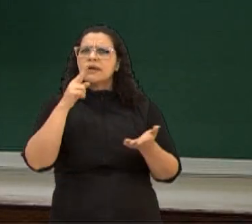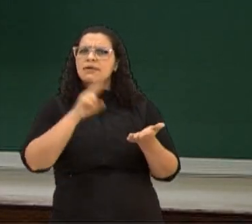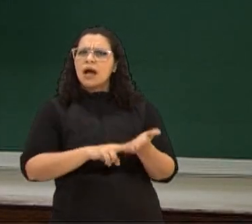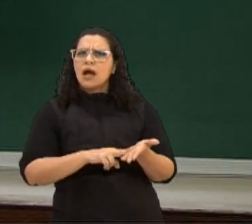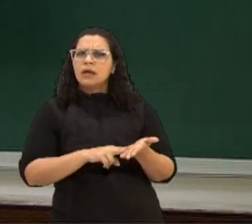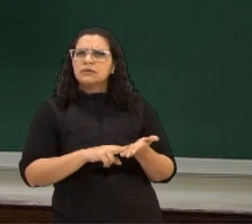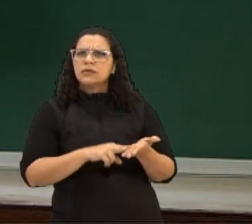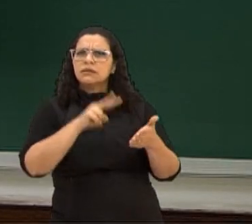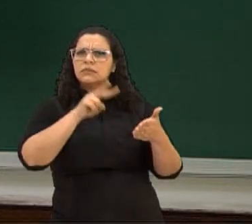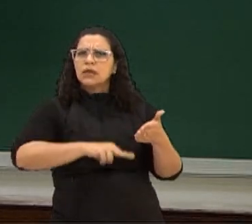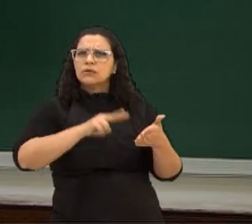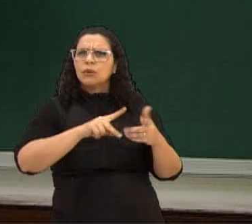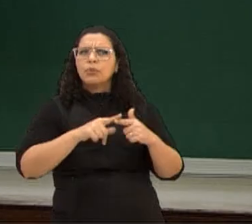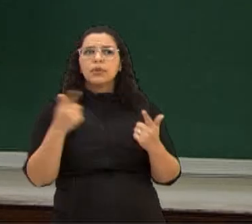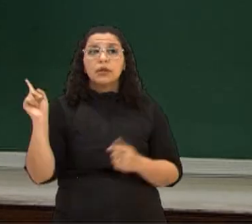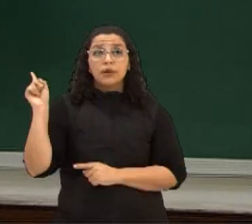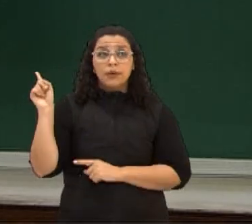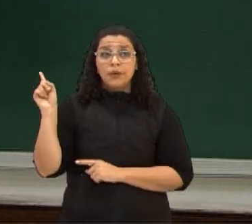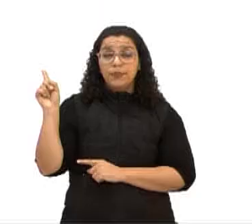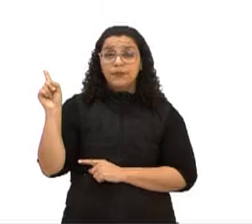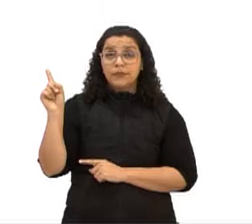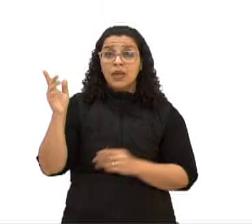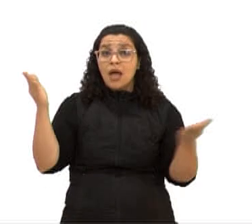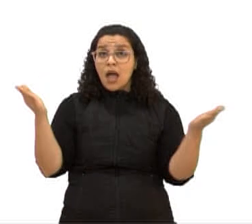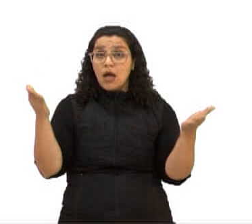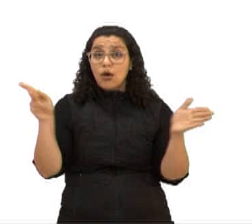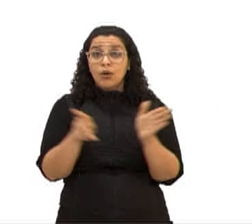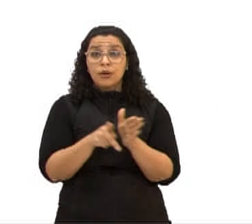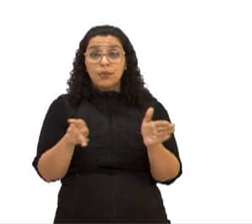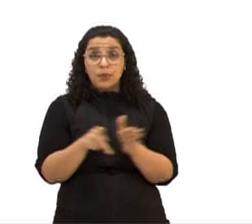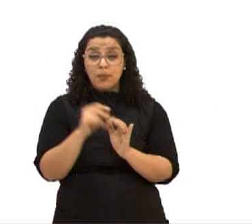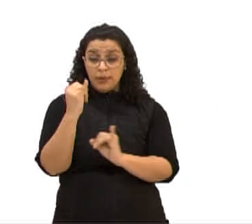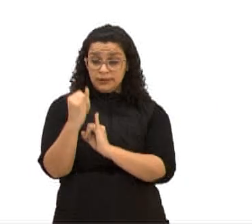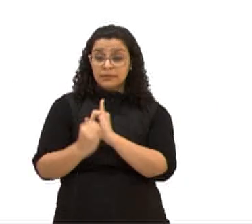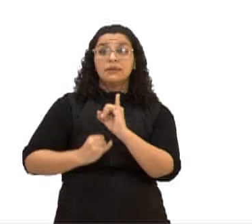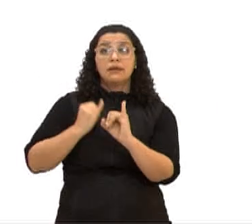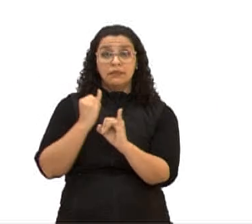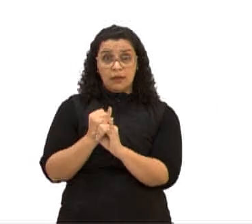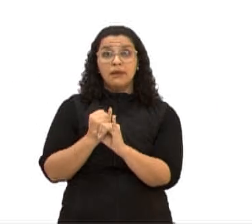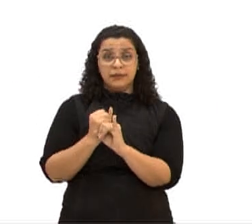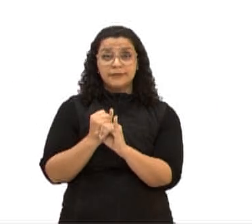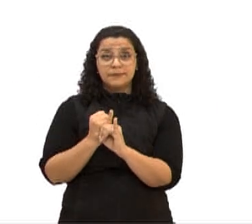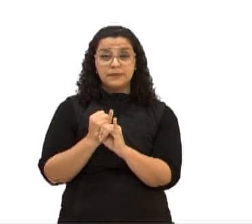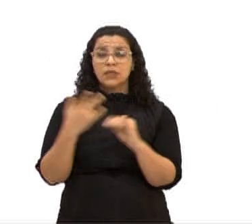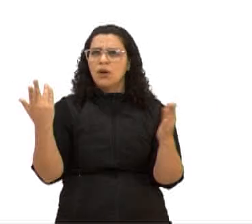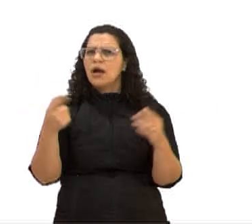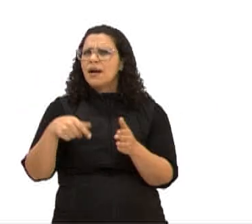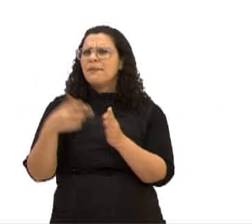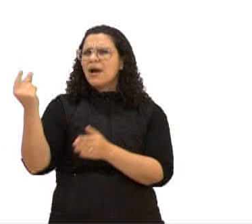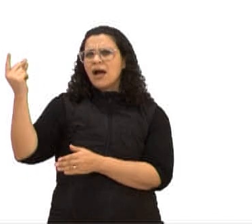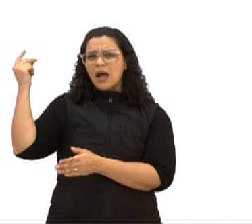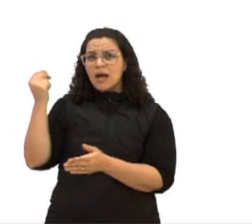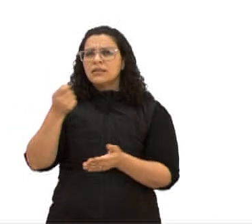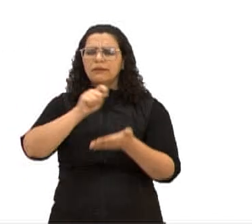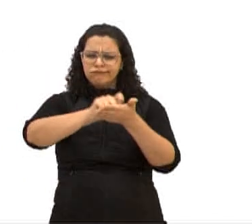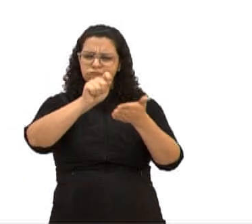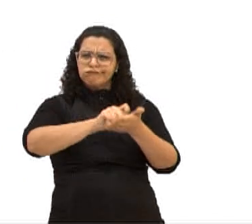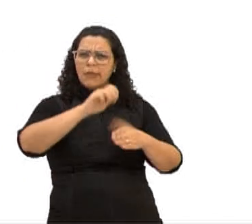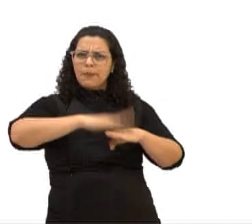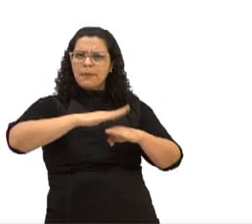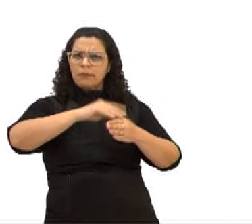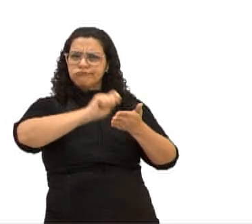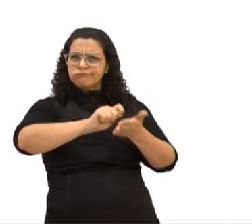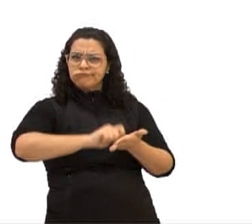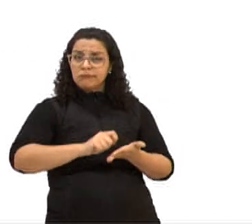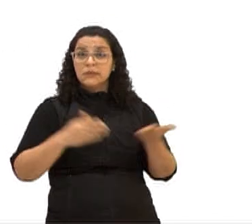carta do leitor? Olha só, com o advento da internet, então depois que veio a internet